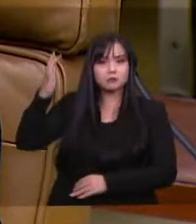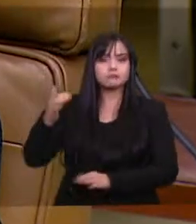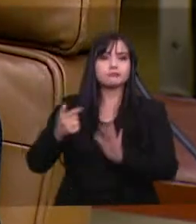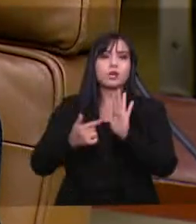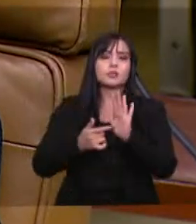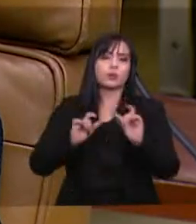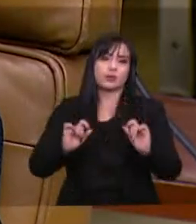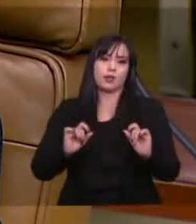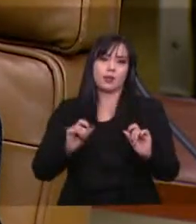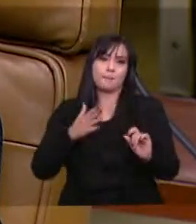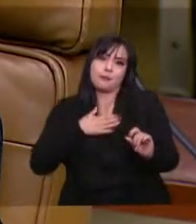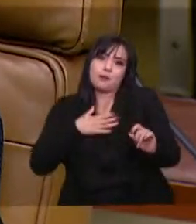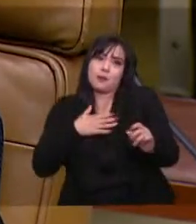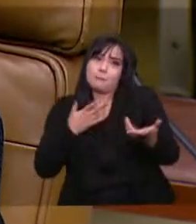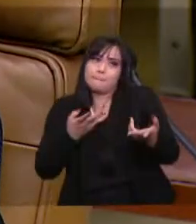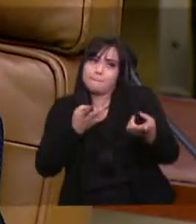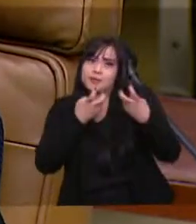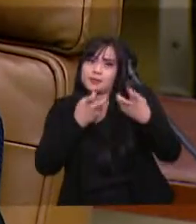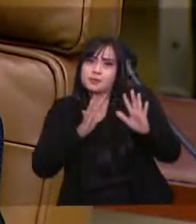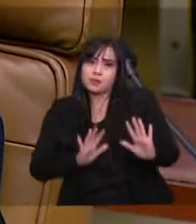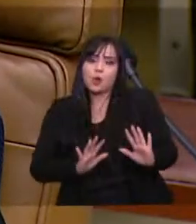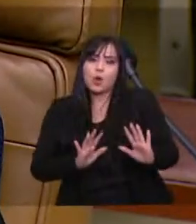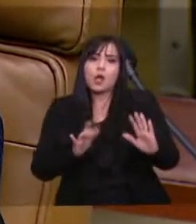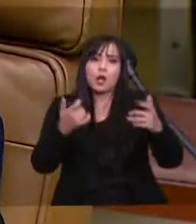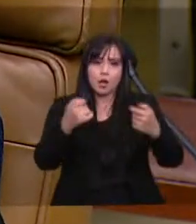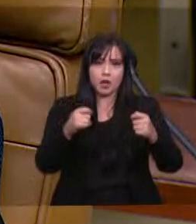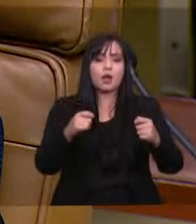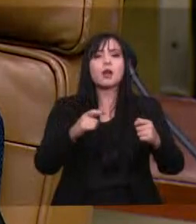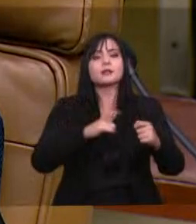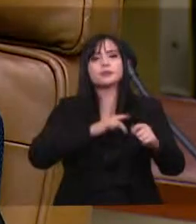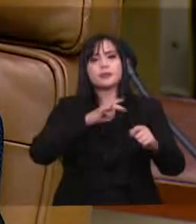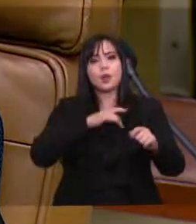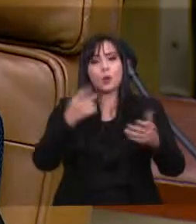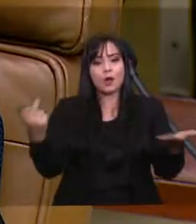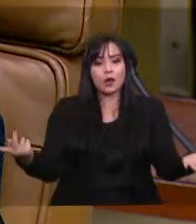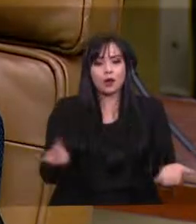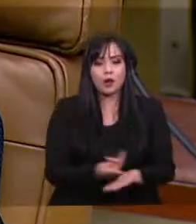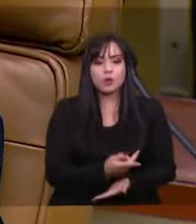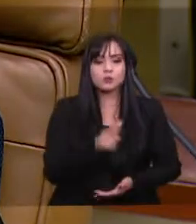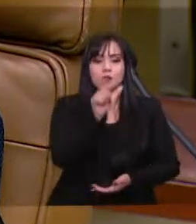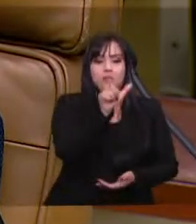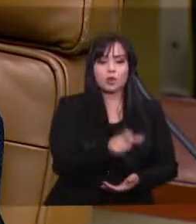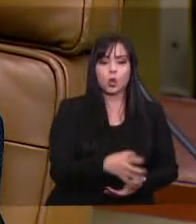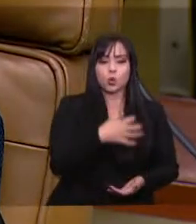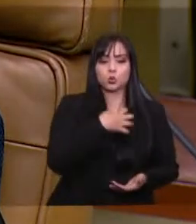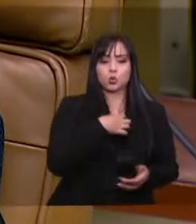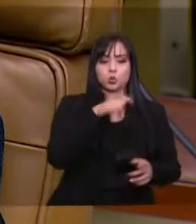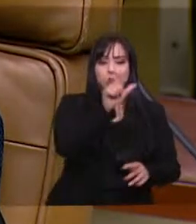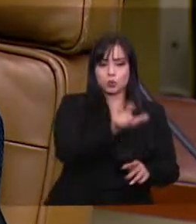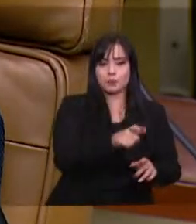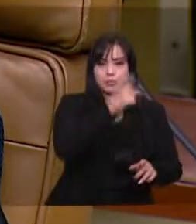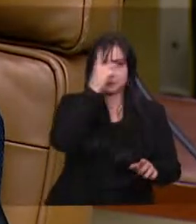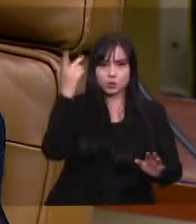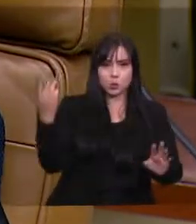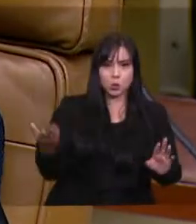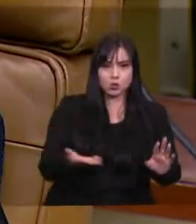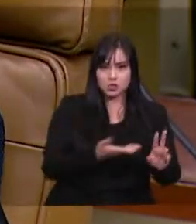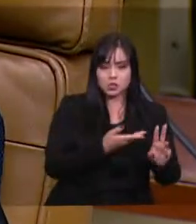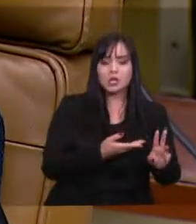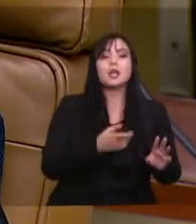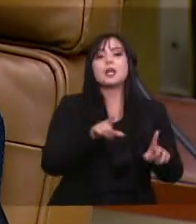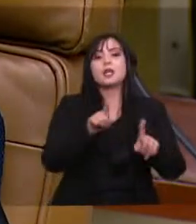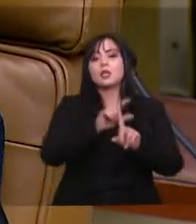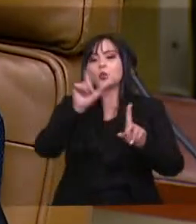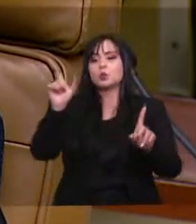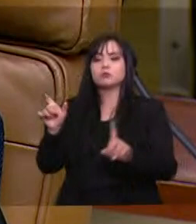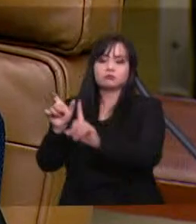a demonstrar em meu modo de ver o necessário nexo causal entre a conduta praticada pelos acusados e o